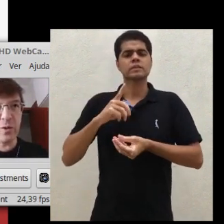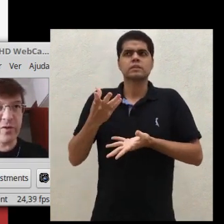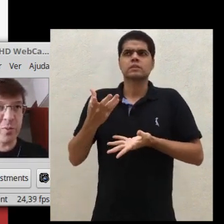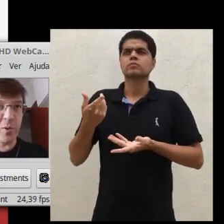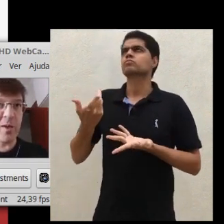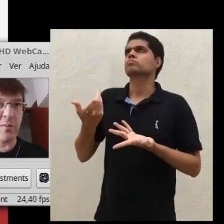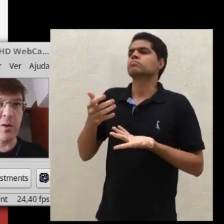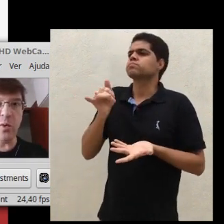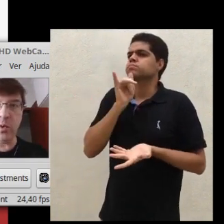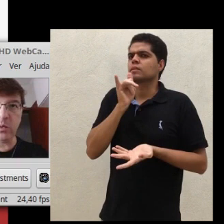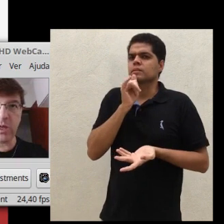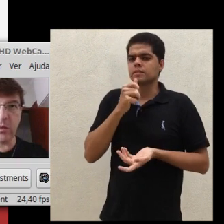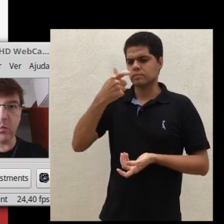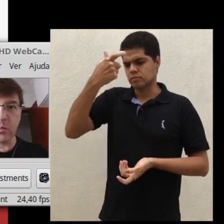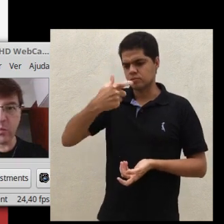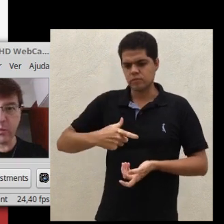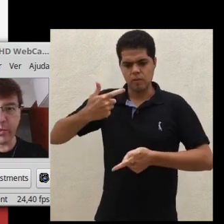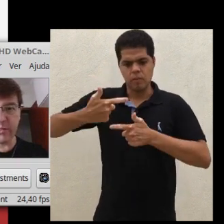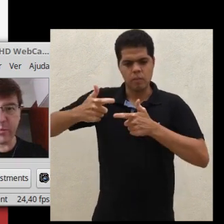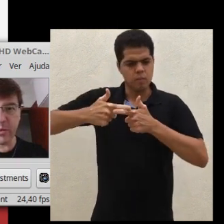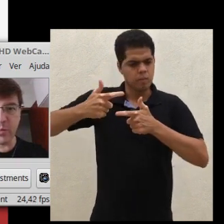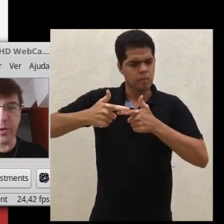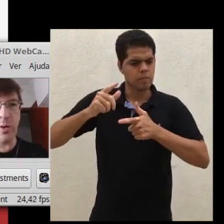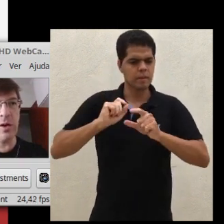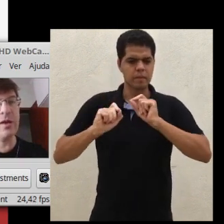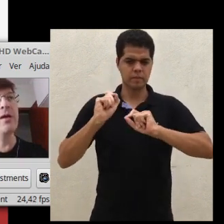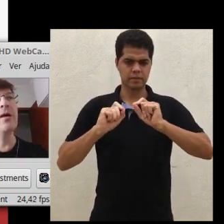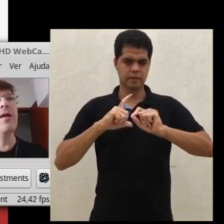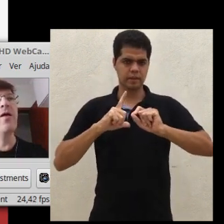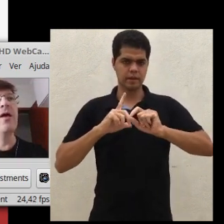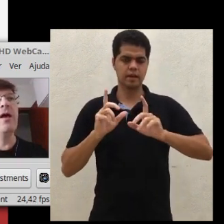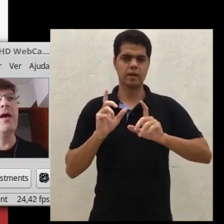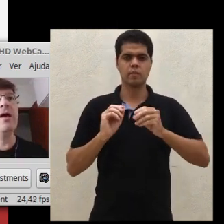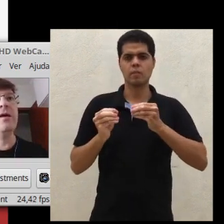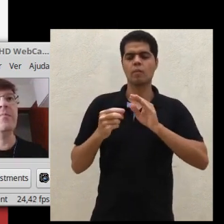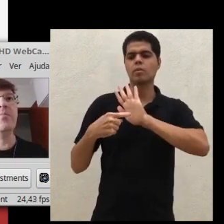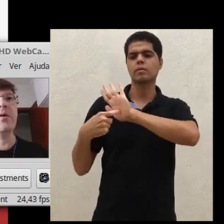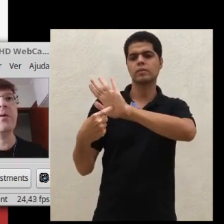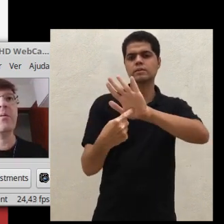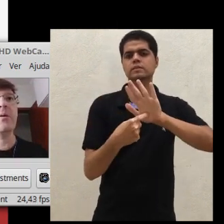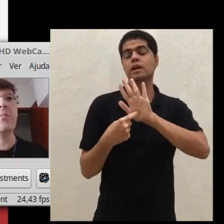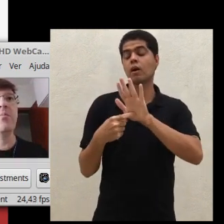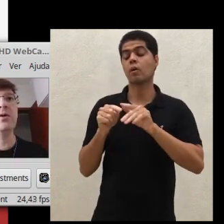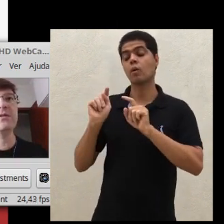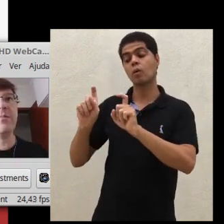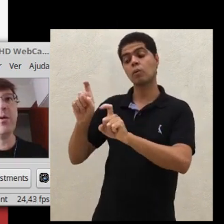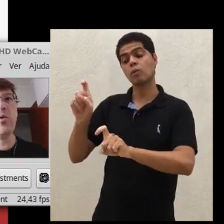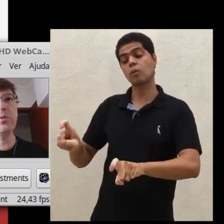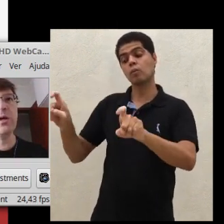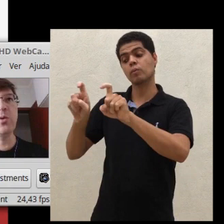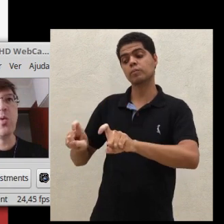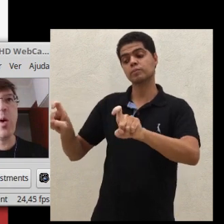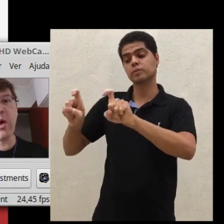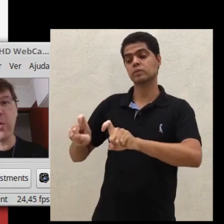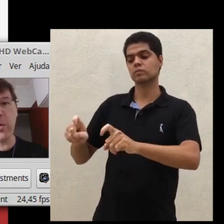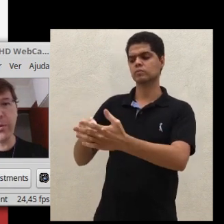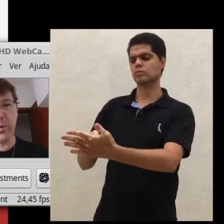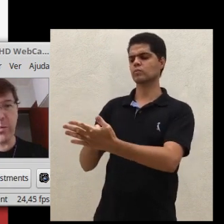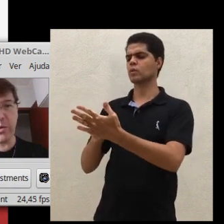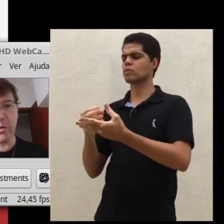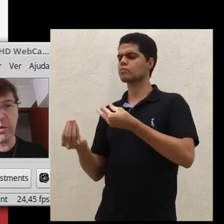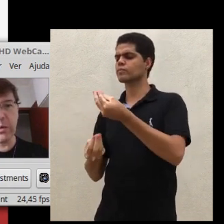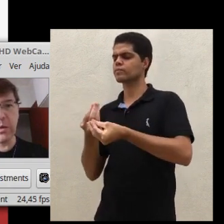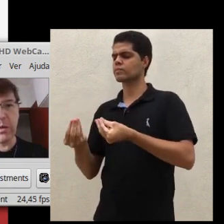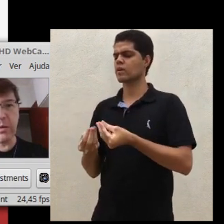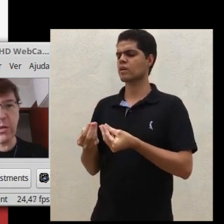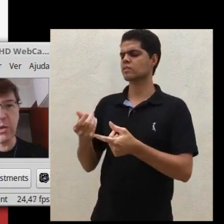vai resolver o problema. O que eu tenho, por exemplo, aqui no Prolog, é mostrar para o computador qual é o meu